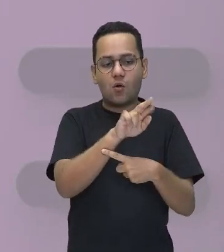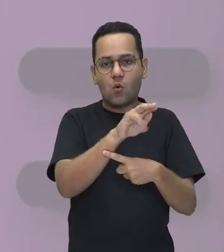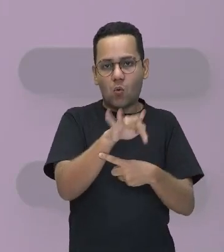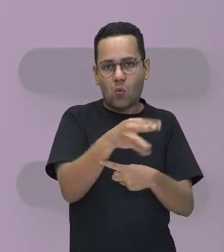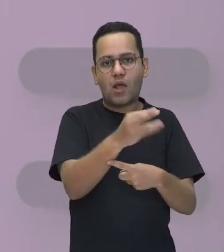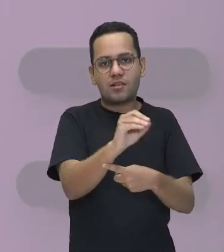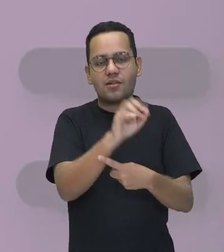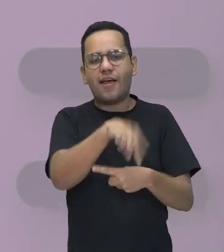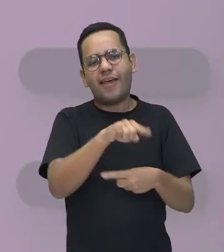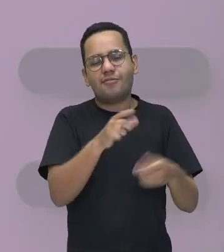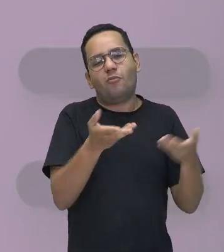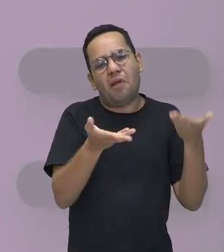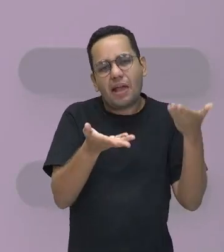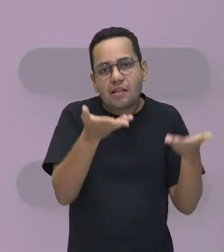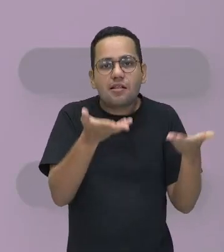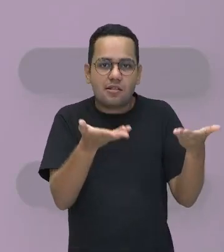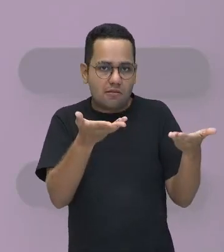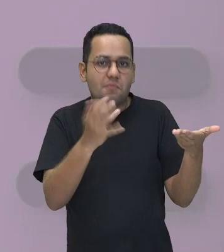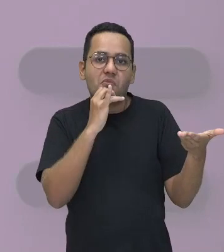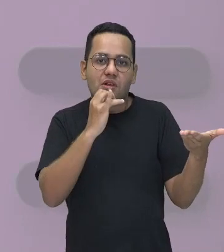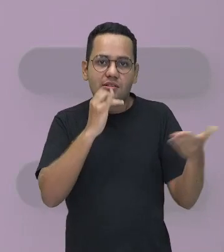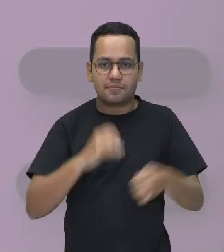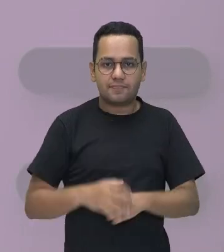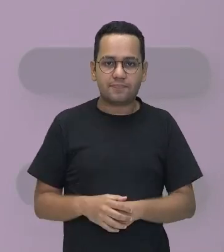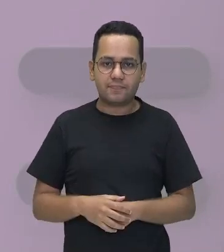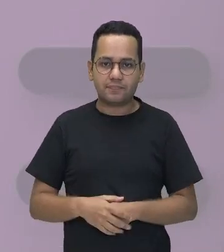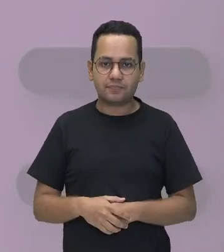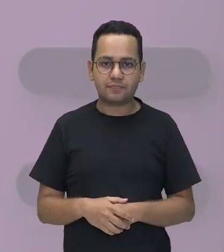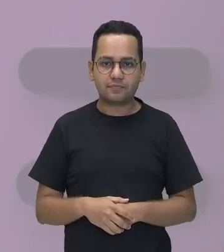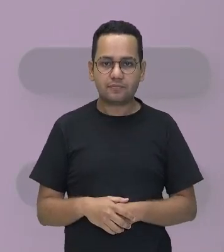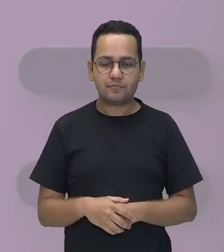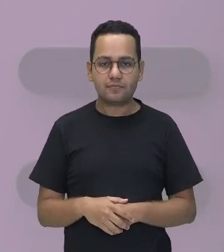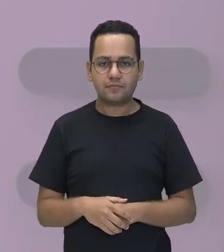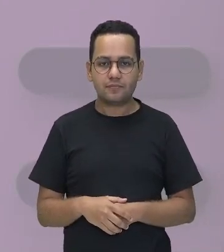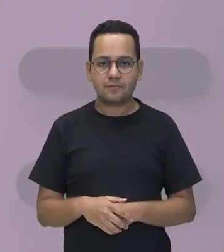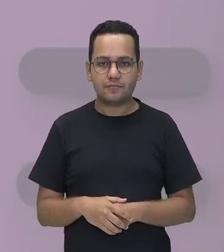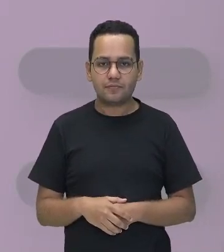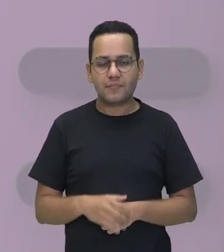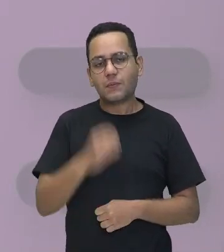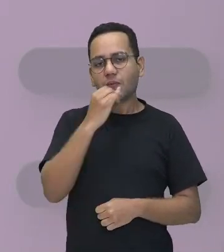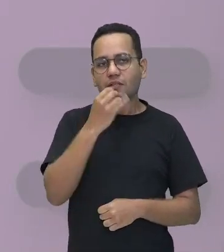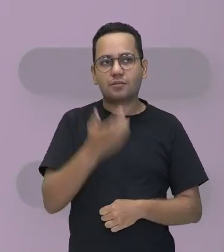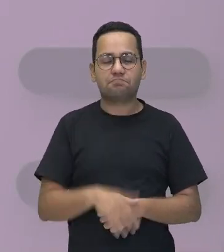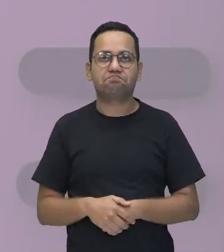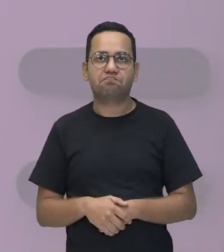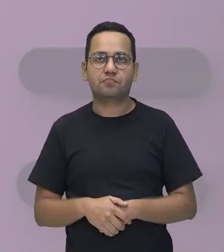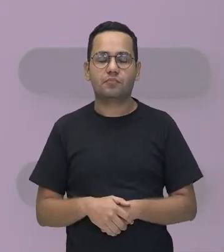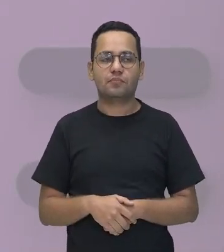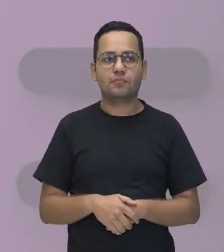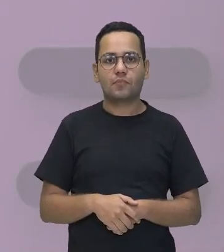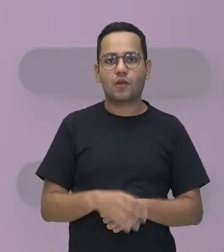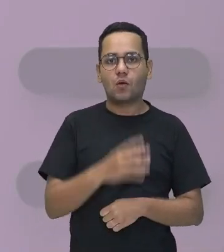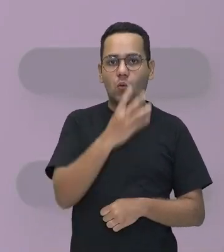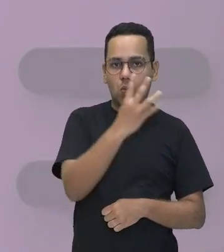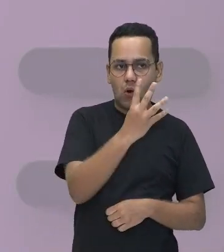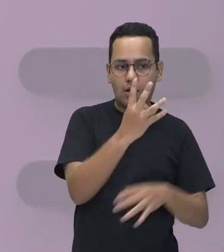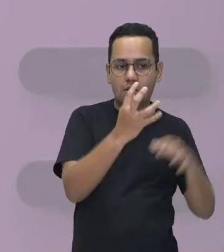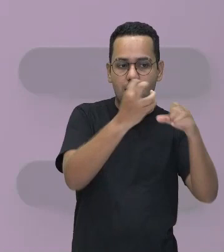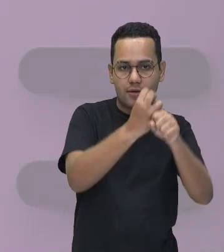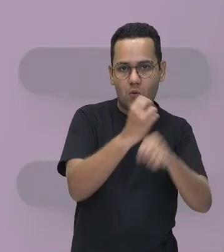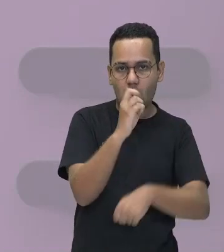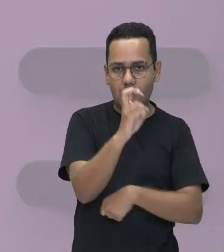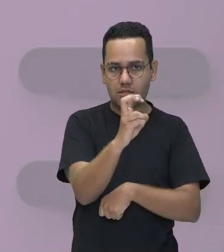equilíbrio por isso que nós temos ali um sinal de igualdade quando eu coloco ali 4 = 5 Isso é uma